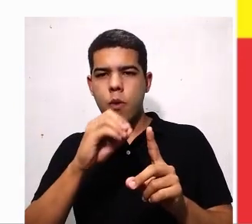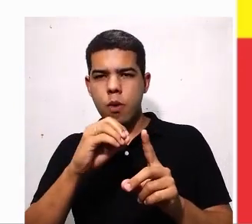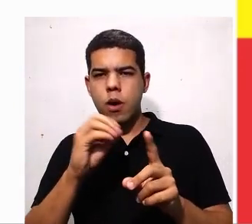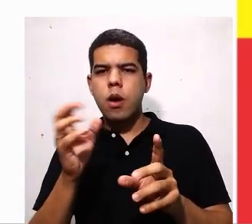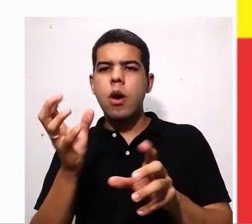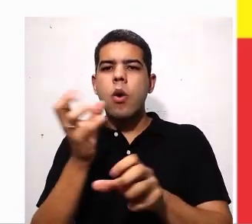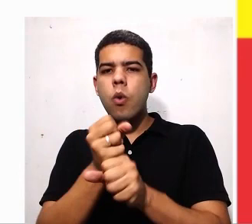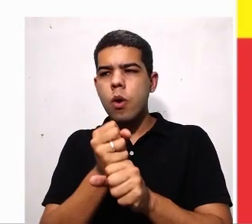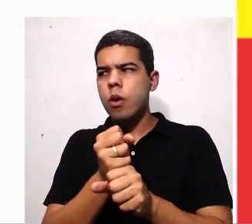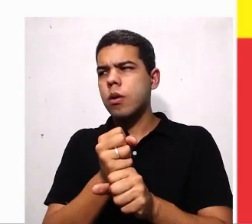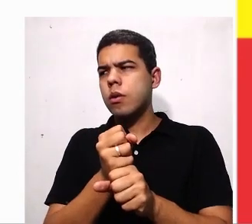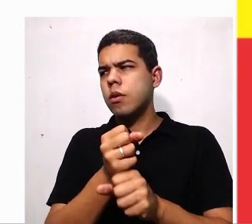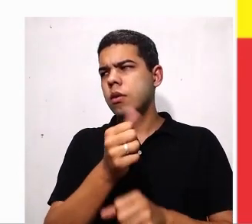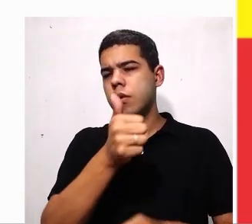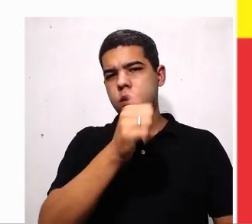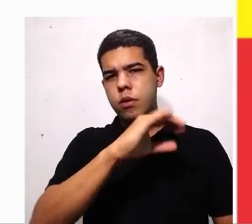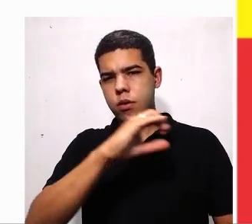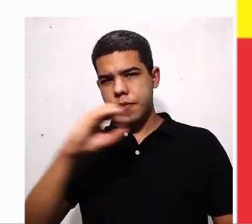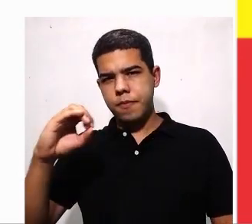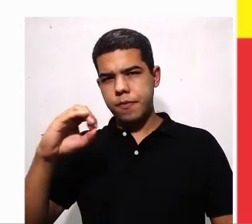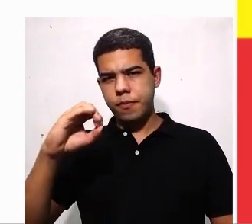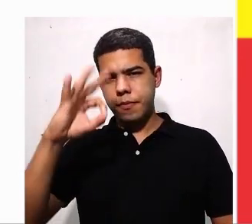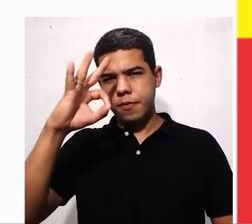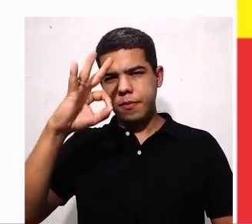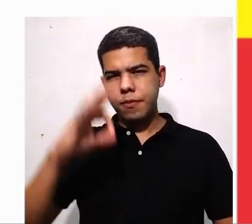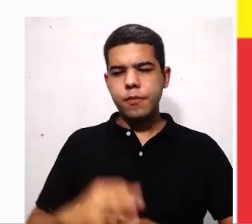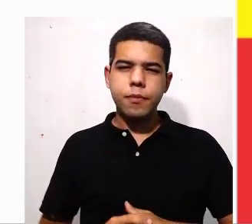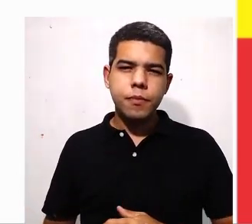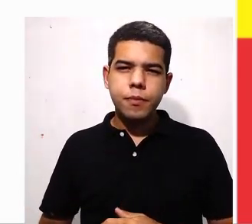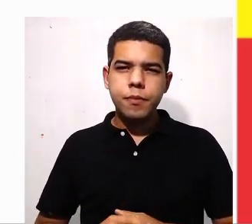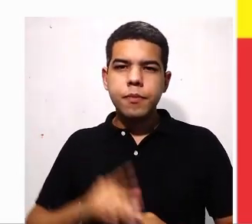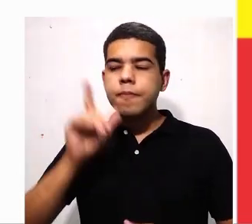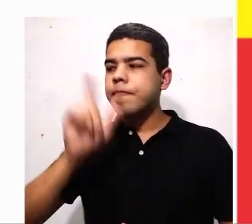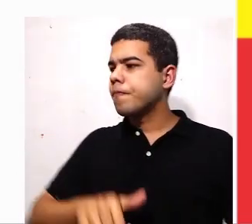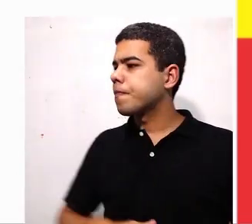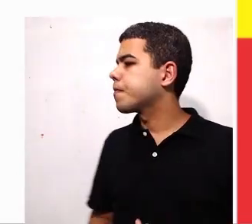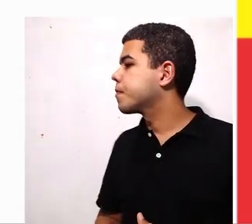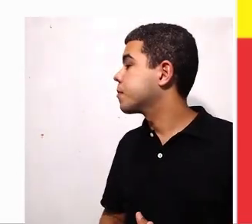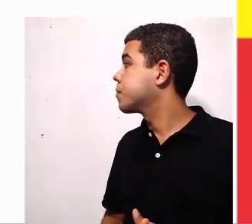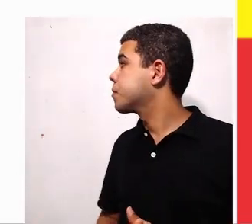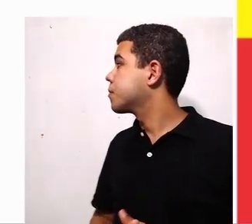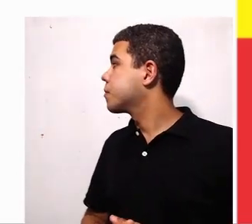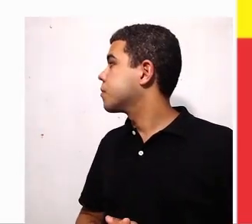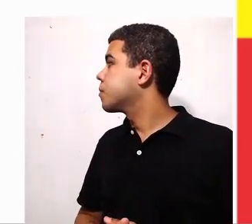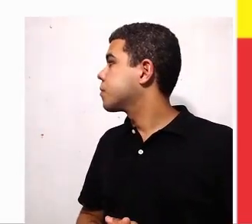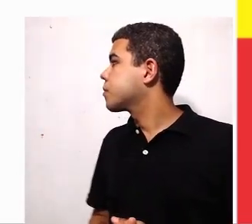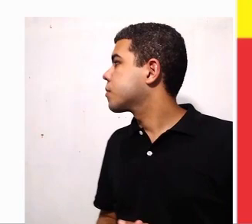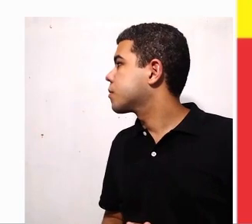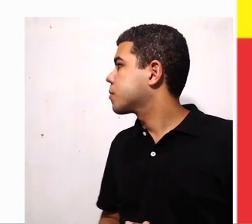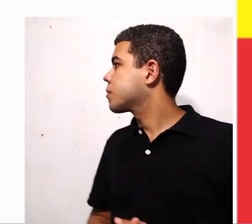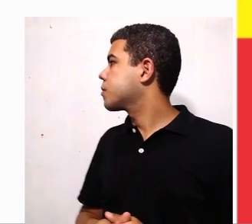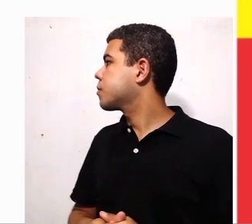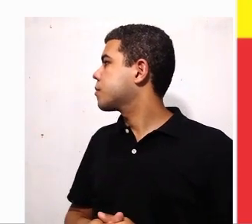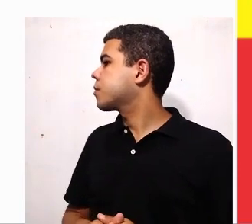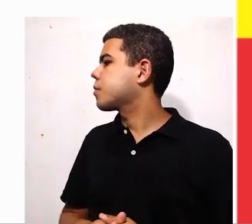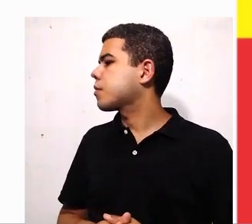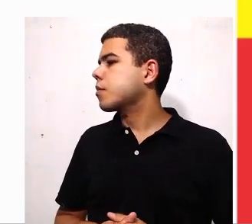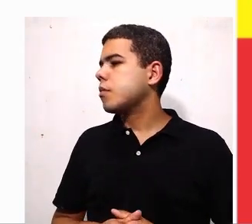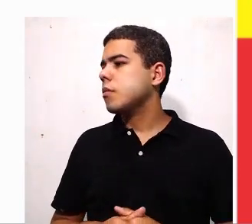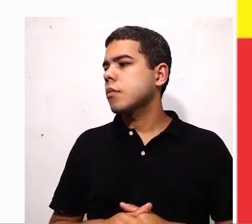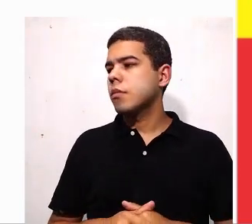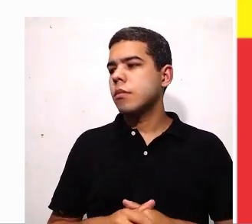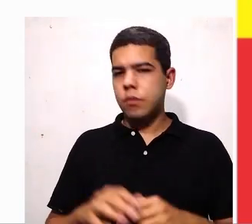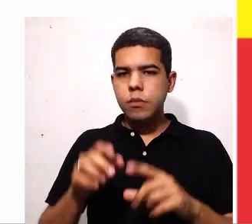mais 40, alfa é igual a 100. Beleza? E agora, este exemplo, veja aqui, o